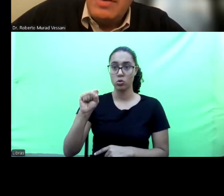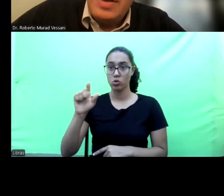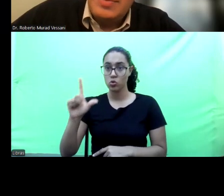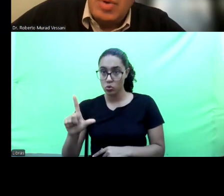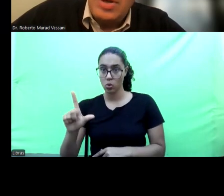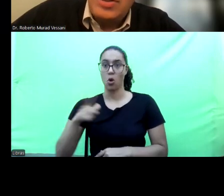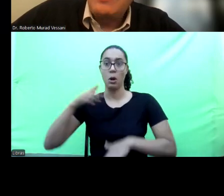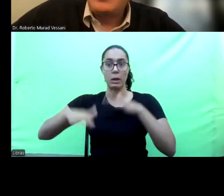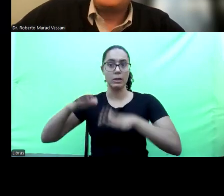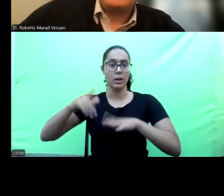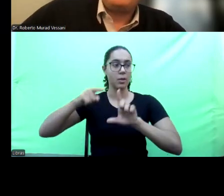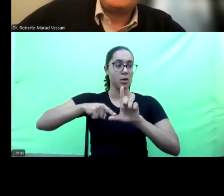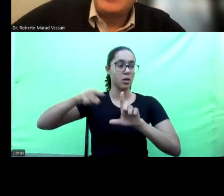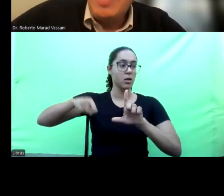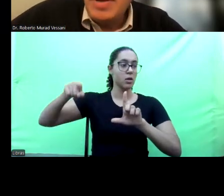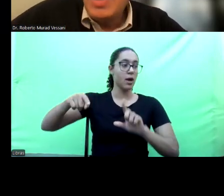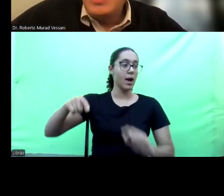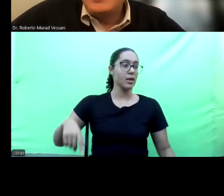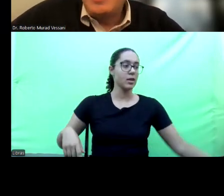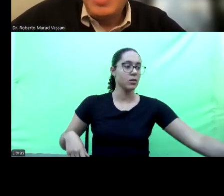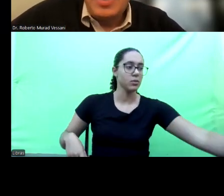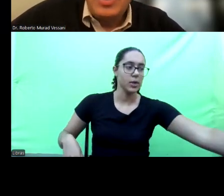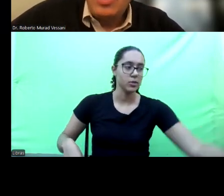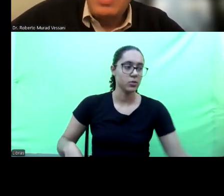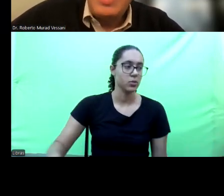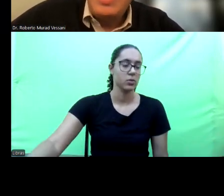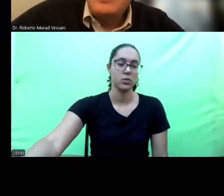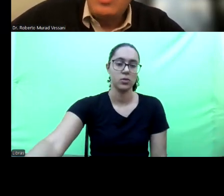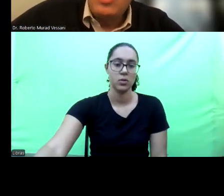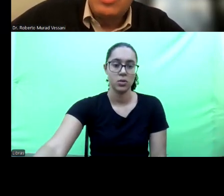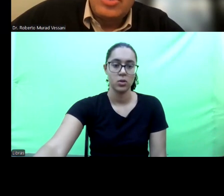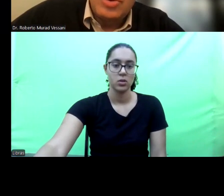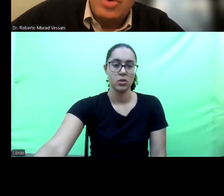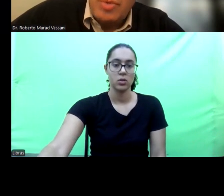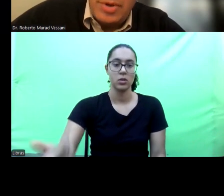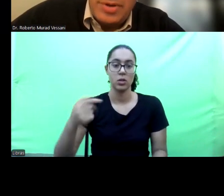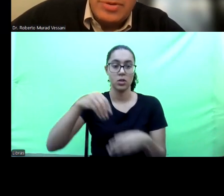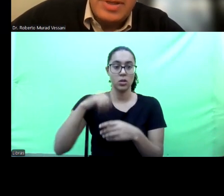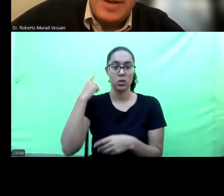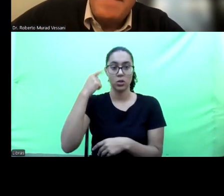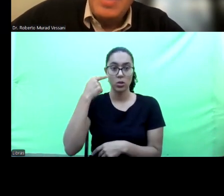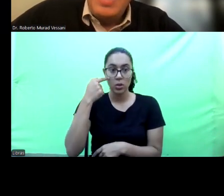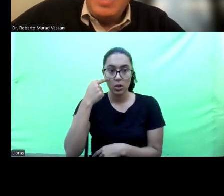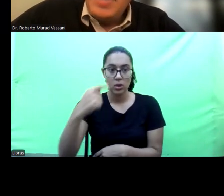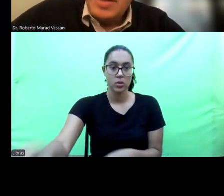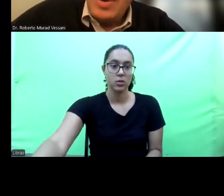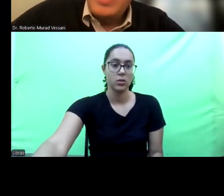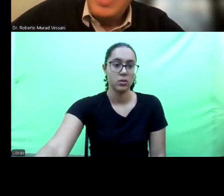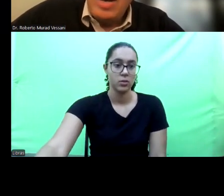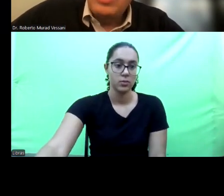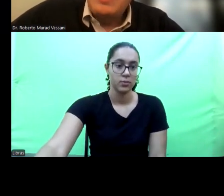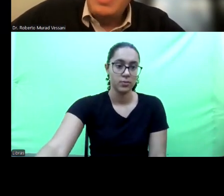dos níveis pode influenciar para cima essa pressão intraocular, entre outros hormônios, né? A